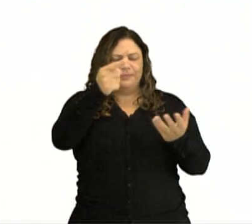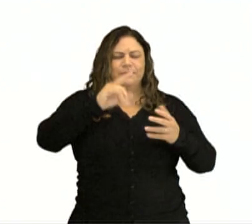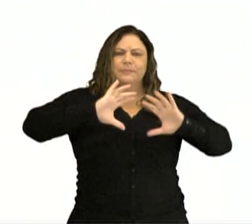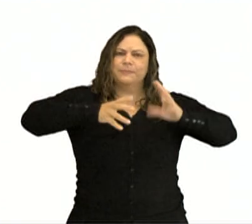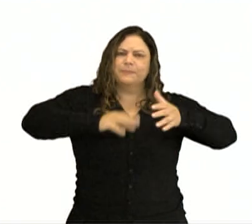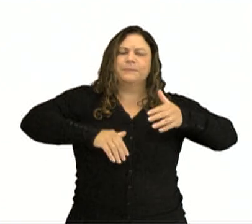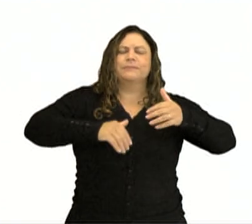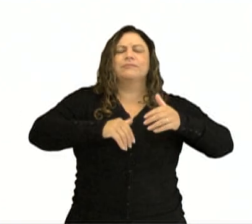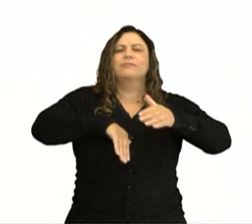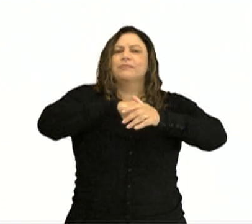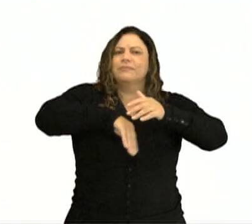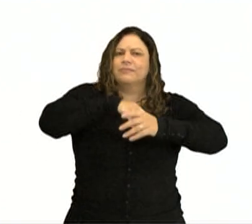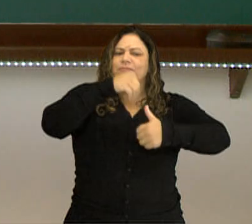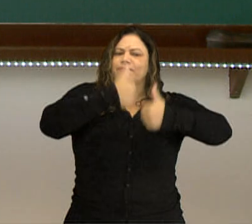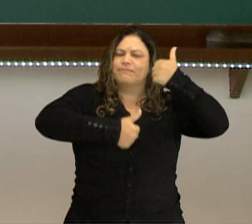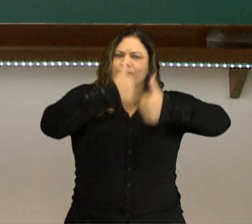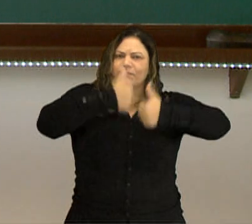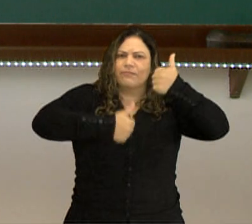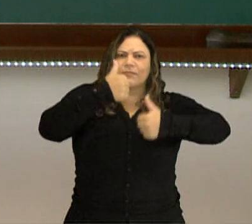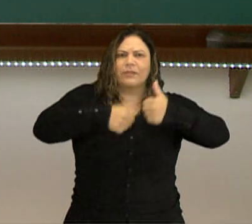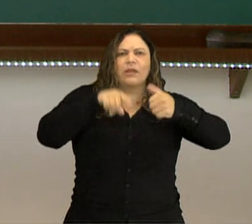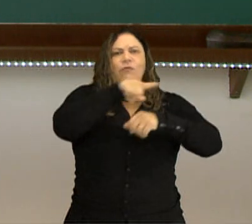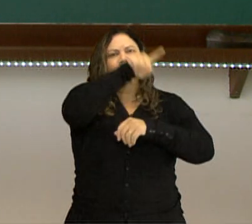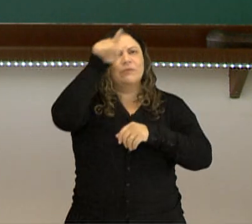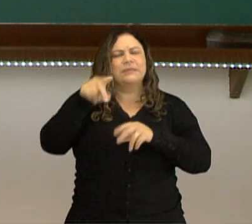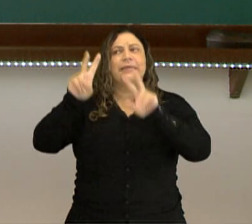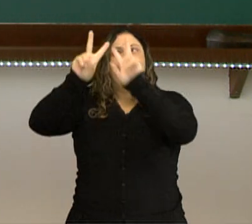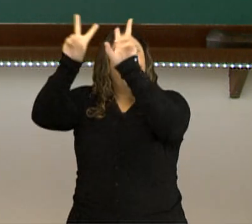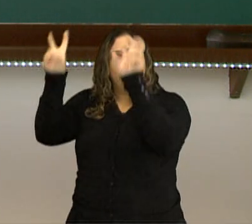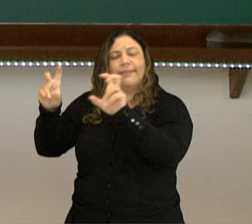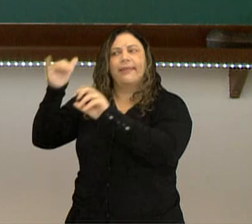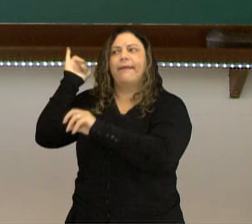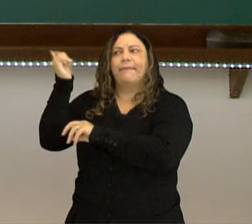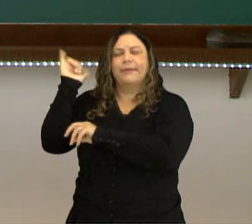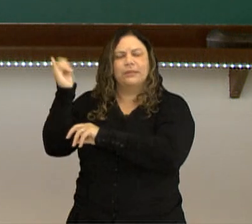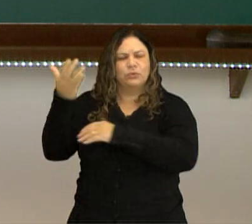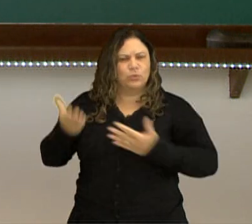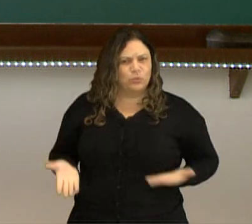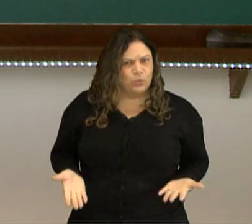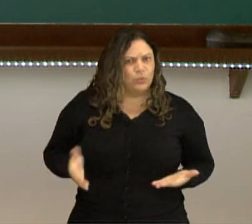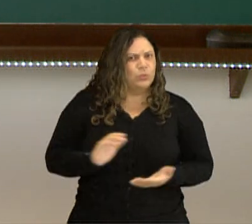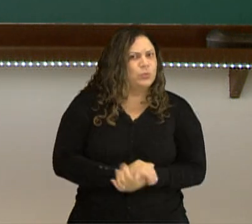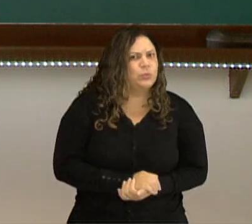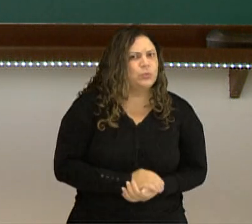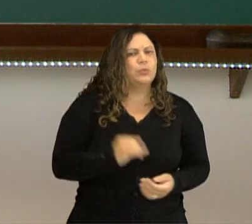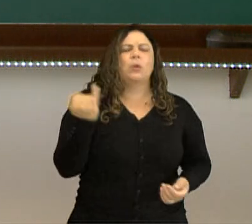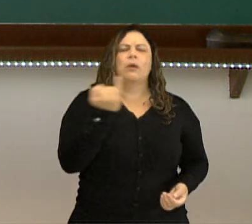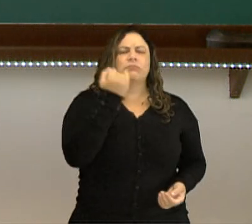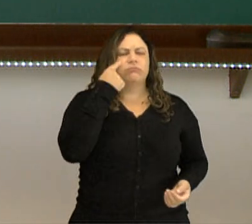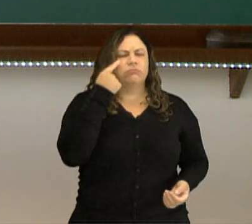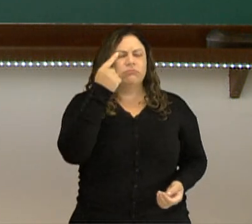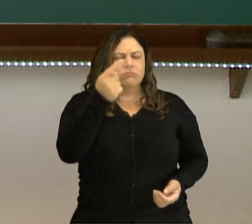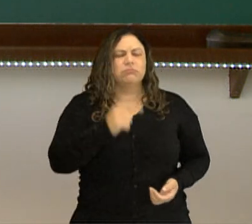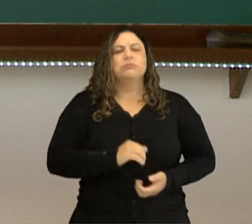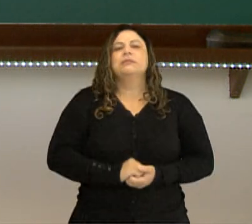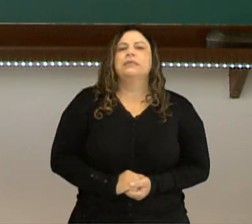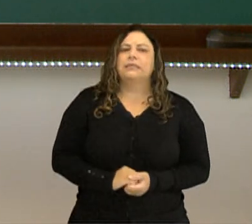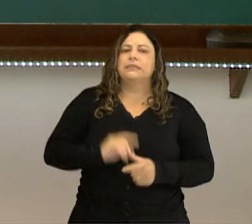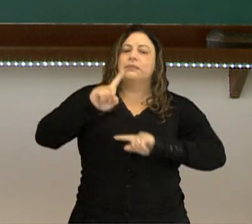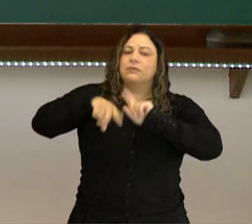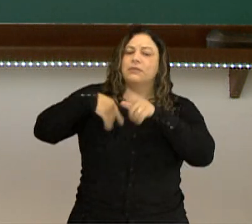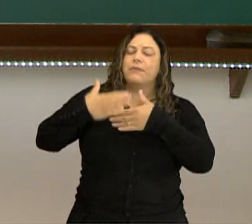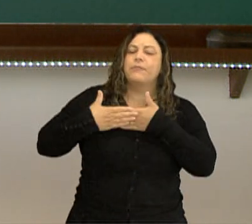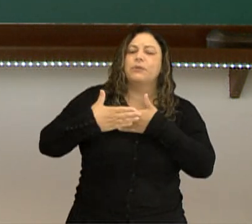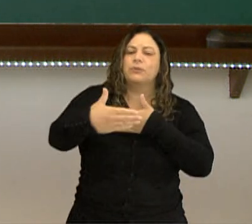um jogo, poderia ser tema de um conto? Olha que interessante. Então, mais para frente na nossa